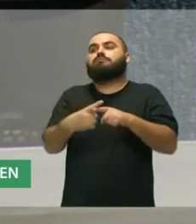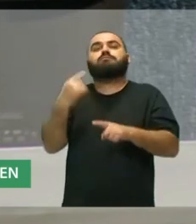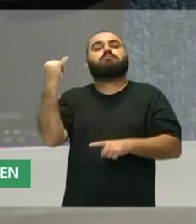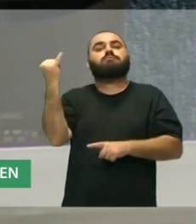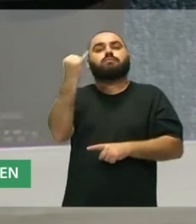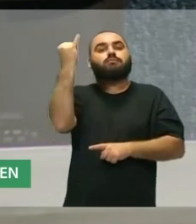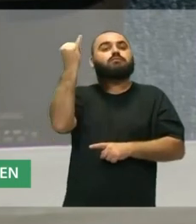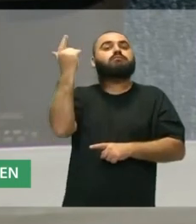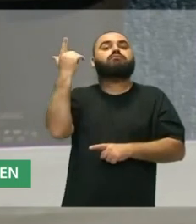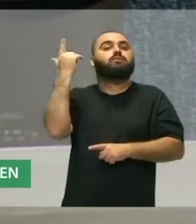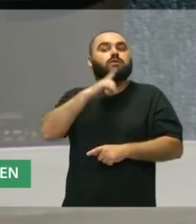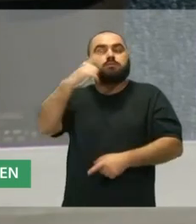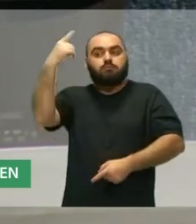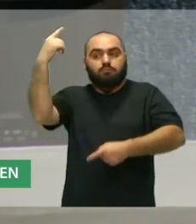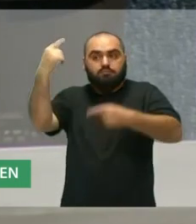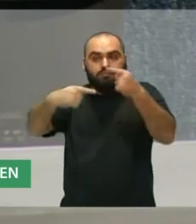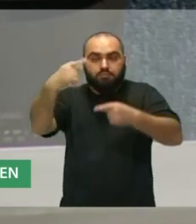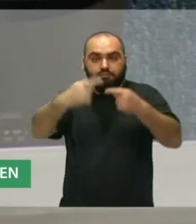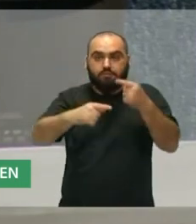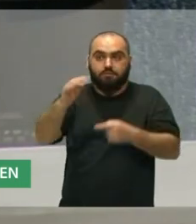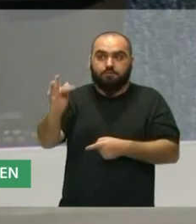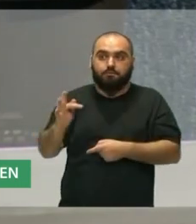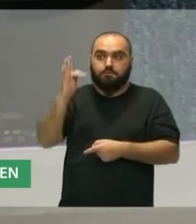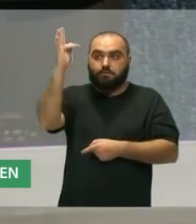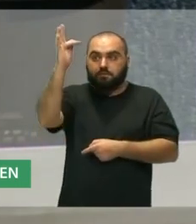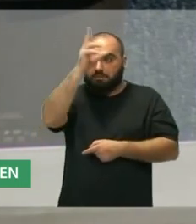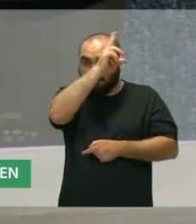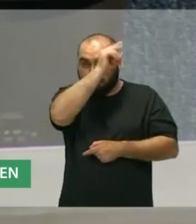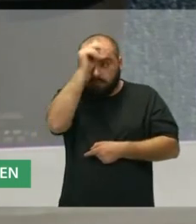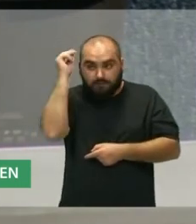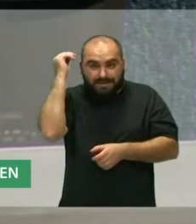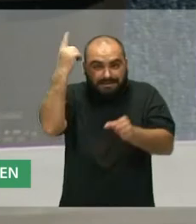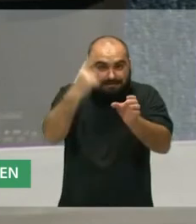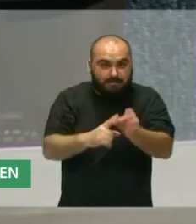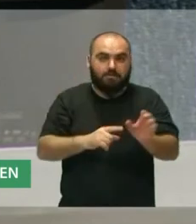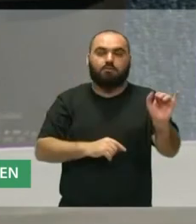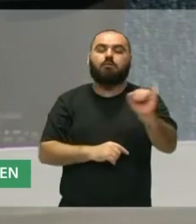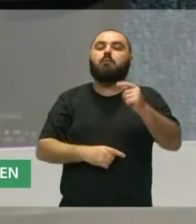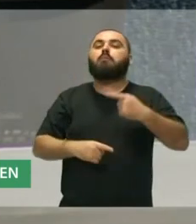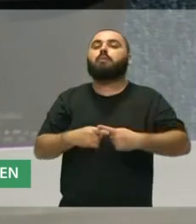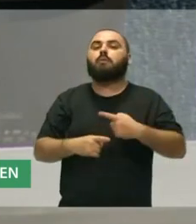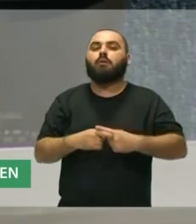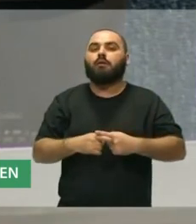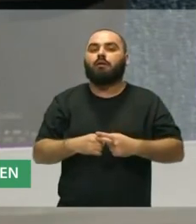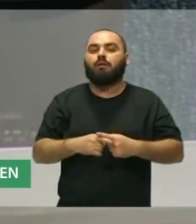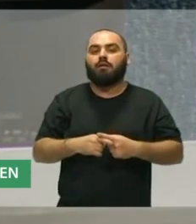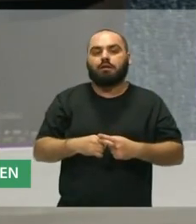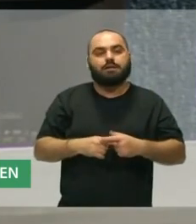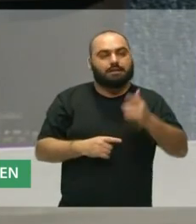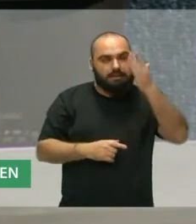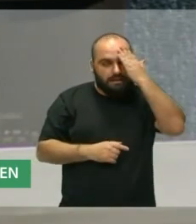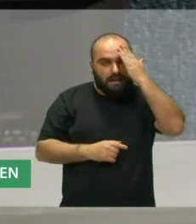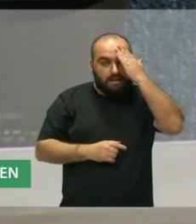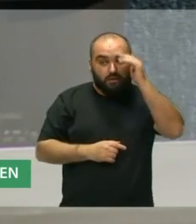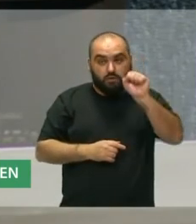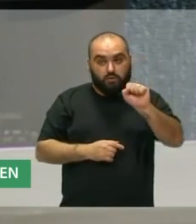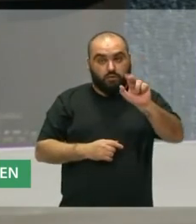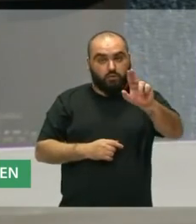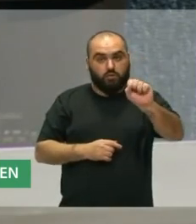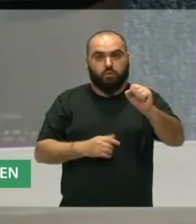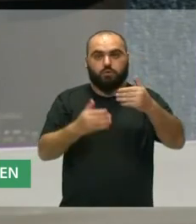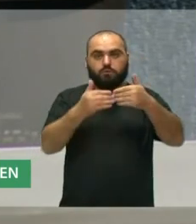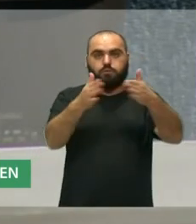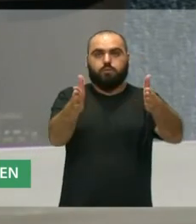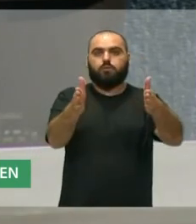possa discutir no futuro com os prefeitos, com a própria cidade de Itajaí, porque eu sei que o SUS é porta aberta, ninguém pode